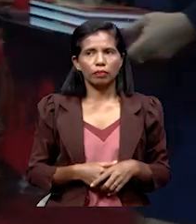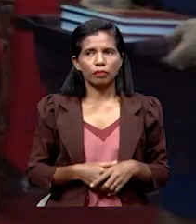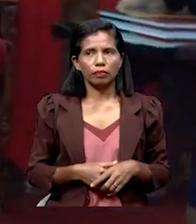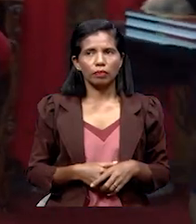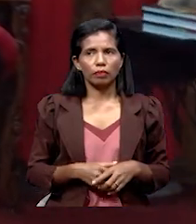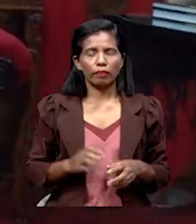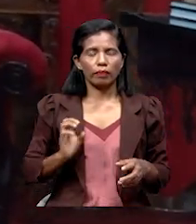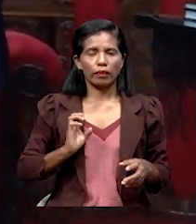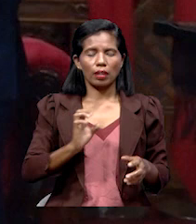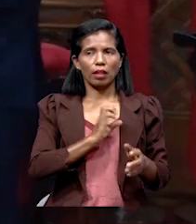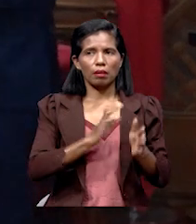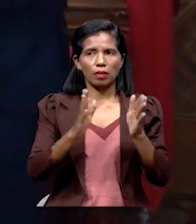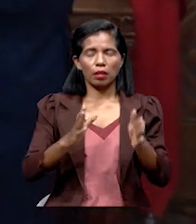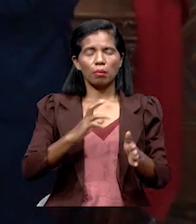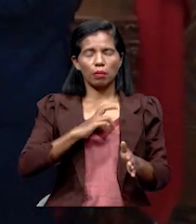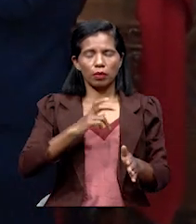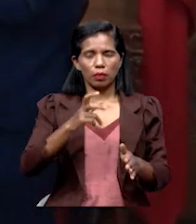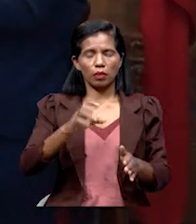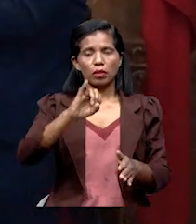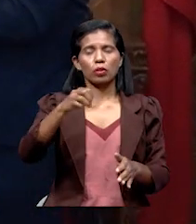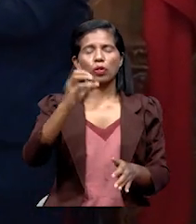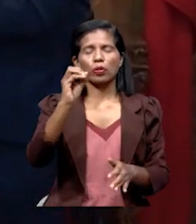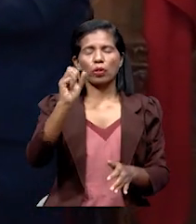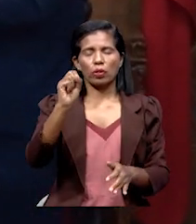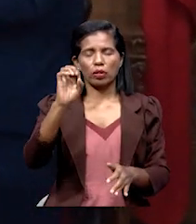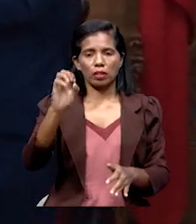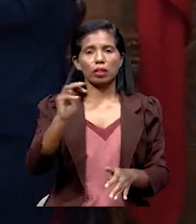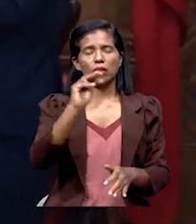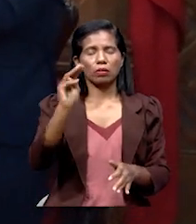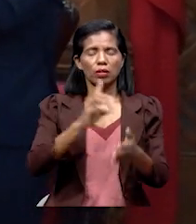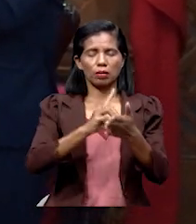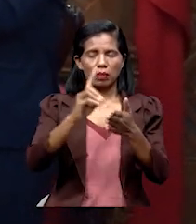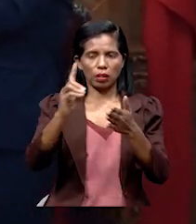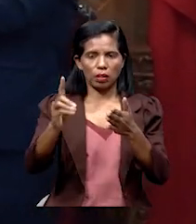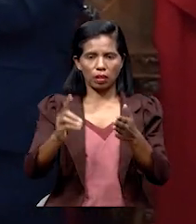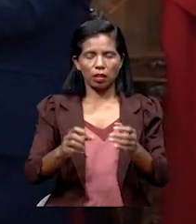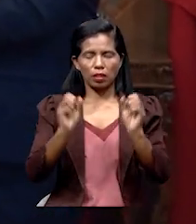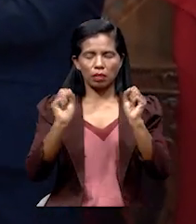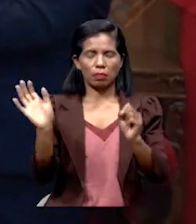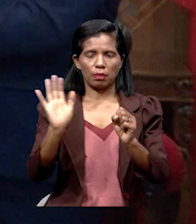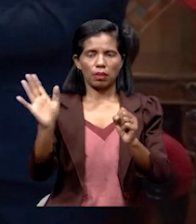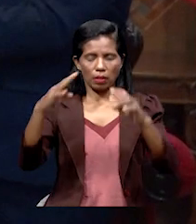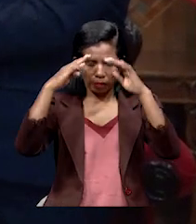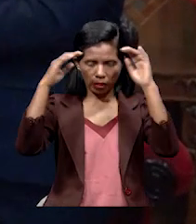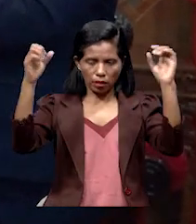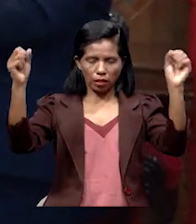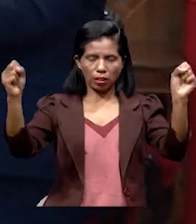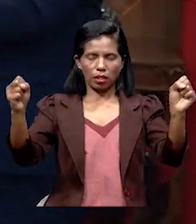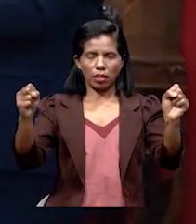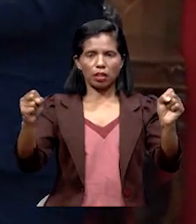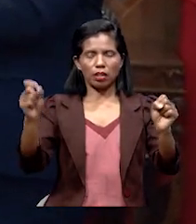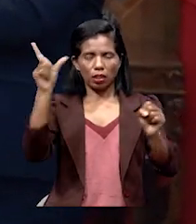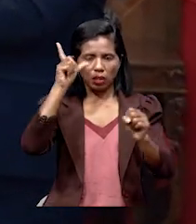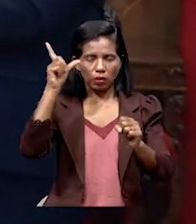Embaixador Portugal e Timor-Leste, José Pedro Machado, segunda semana, né? Despede o Presidente da República Francisco Guterres